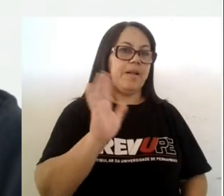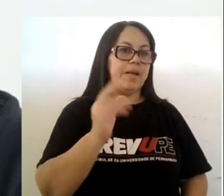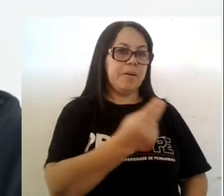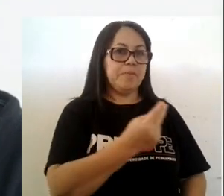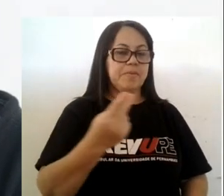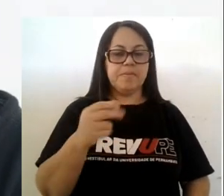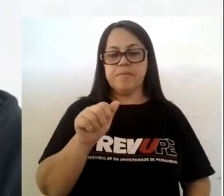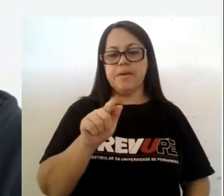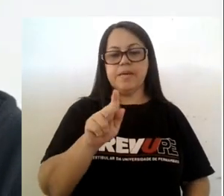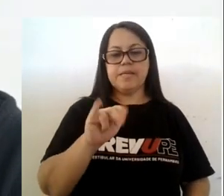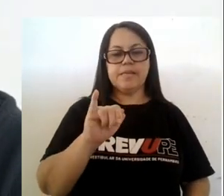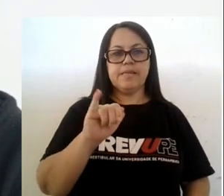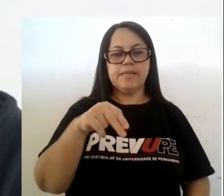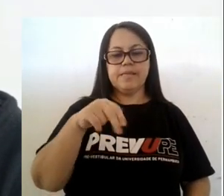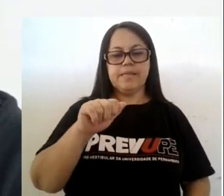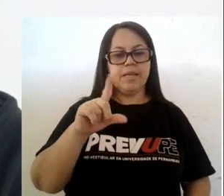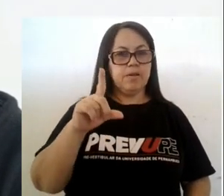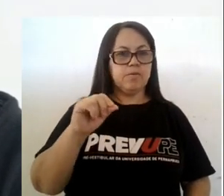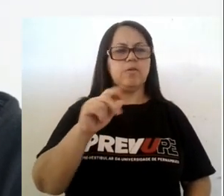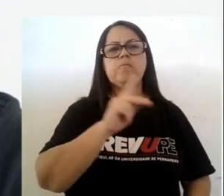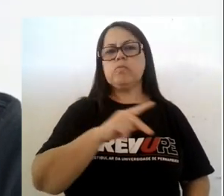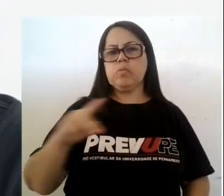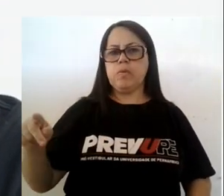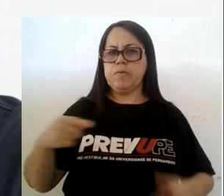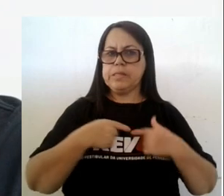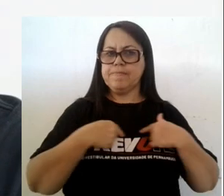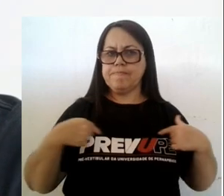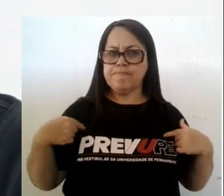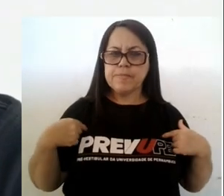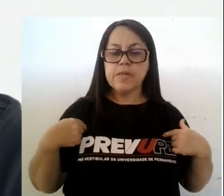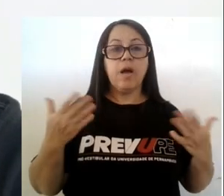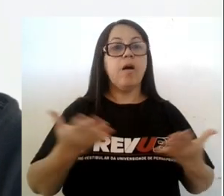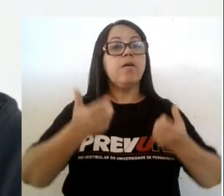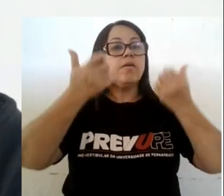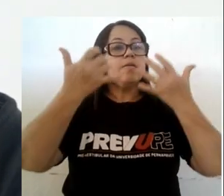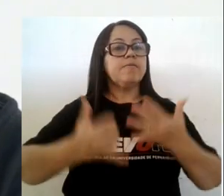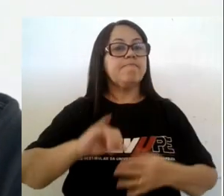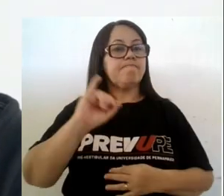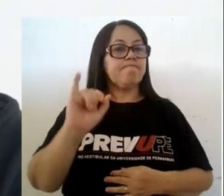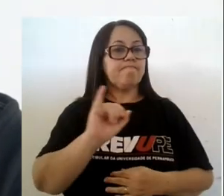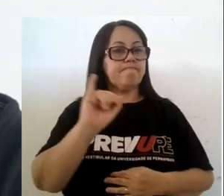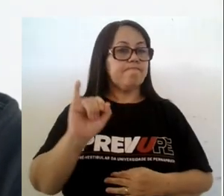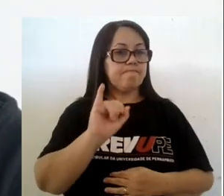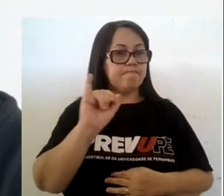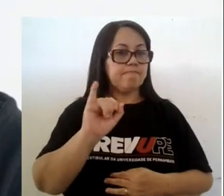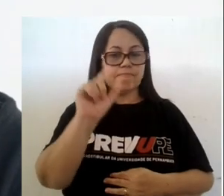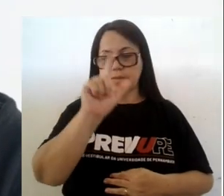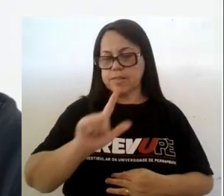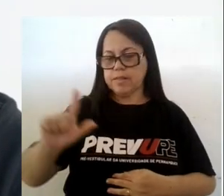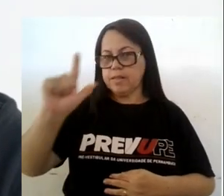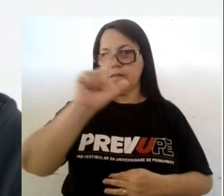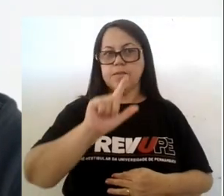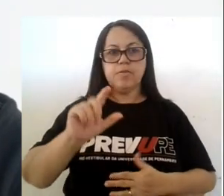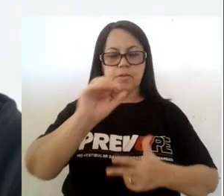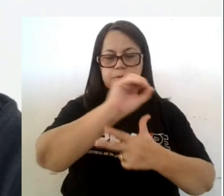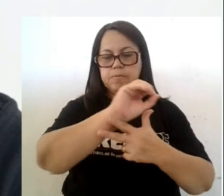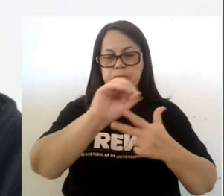Olá pessoal meu nome é Adinaldo Gomes e sou docente formador aqui no PRP da UPE Hoje vamos falar sobre a importância da literatura no Exame